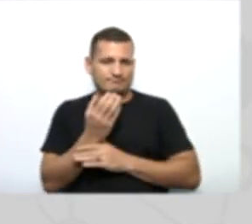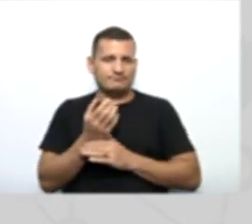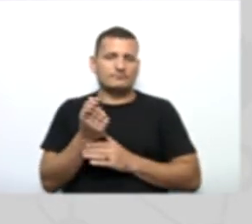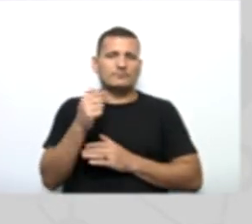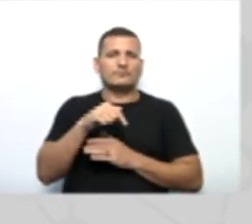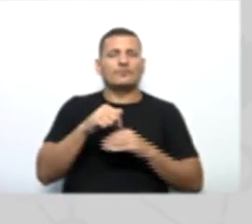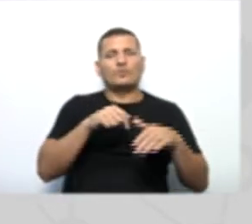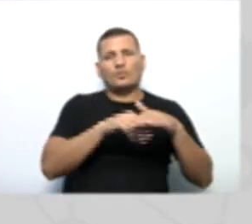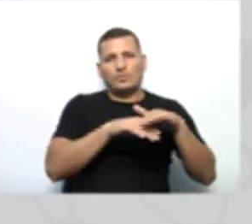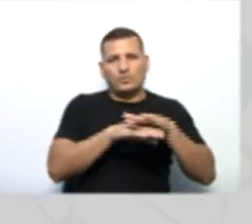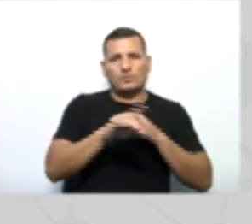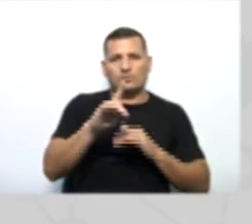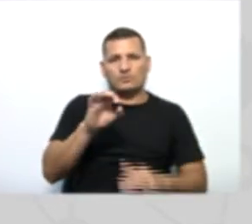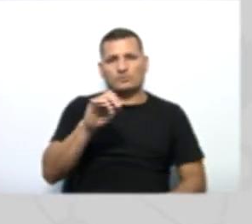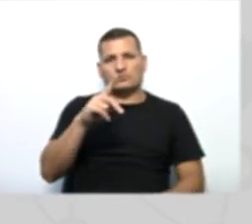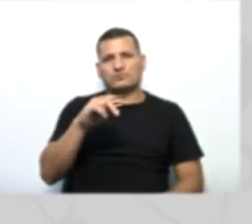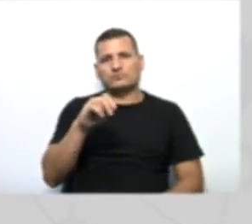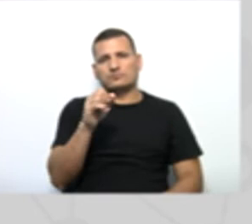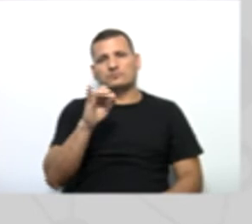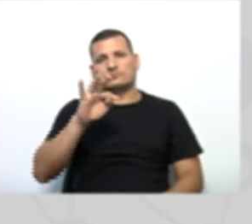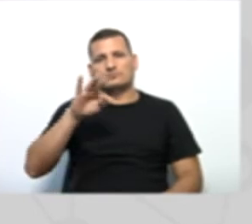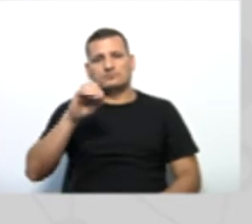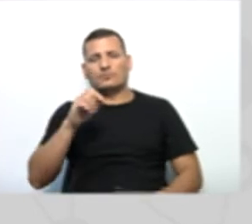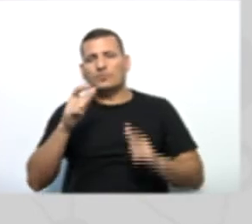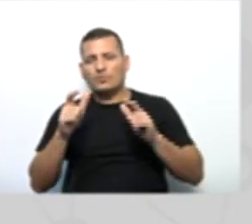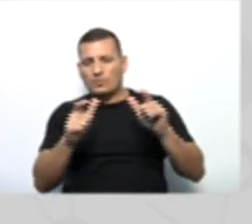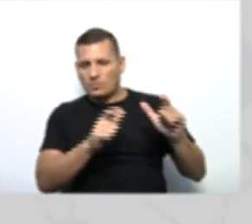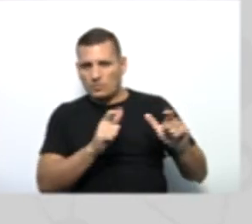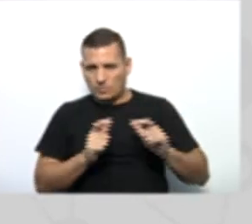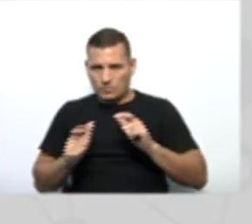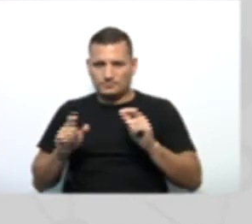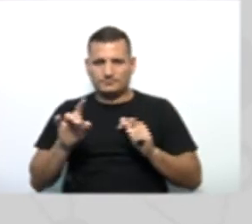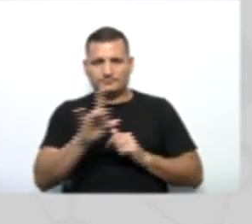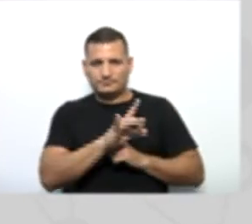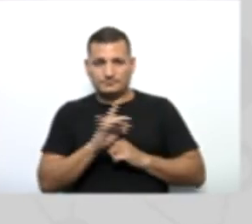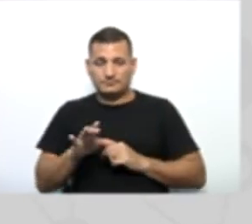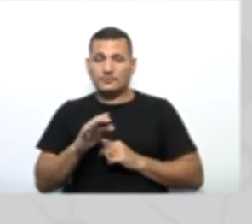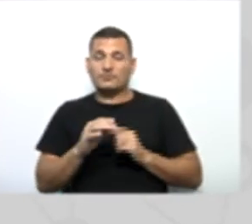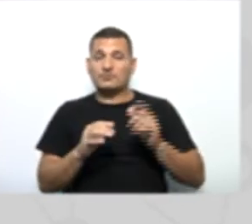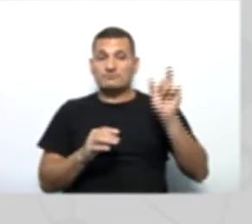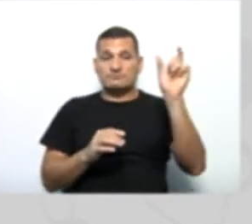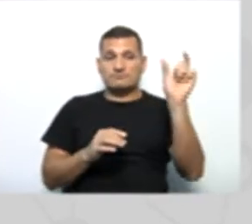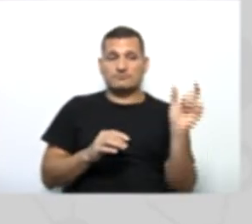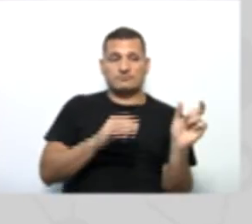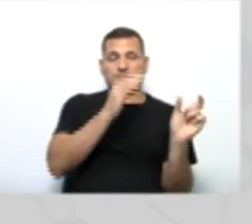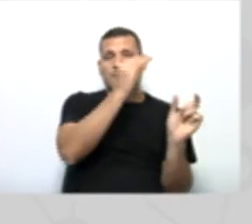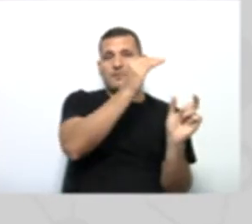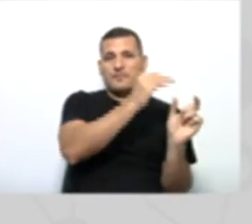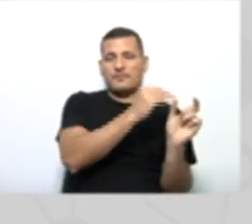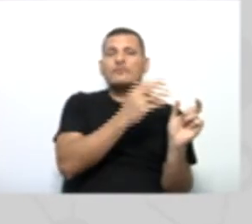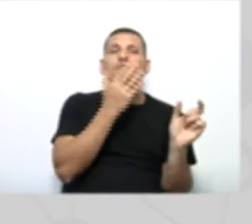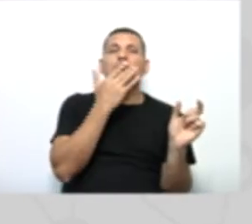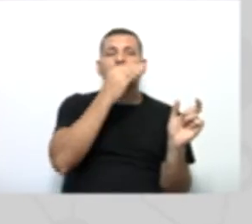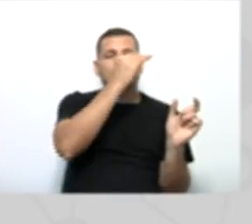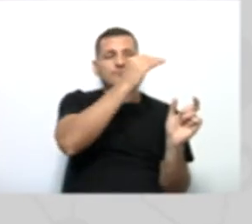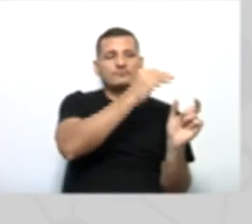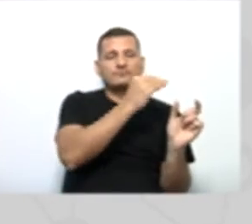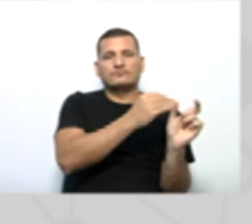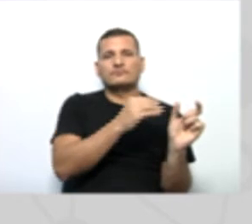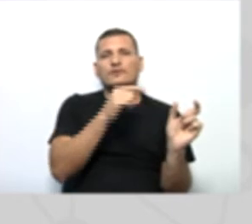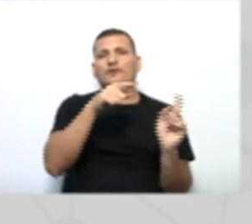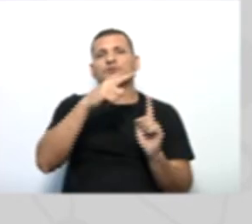isso. E é muito importante ter aqui ao lado a identificação das cores com o seu tipo de